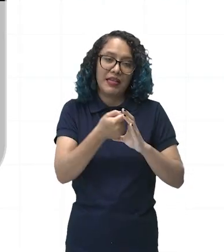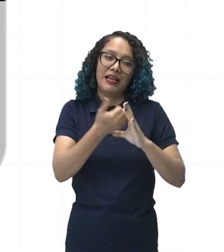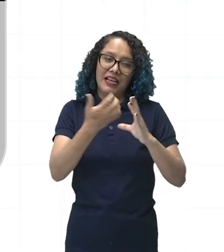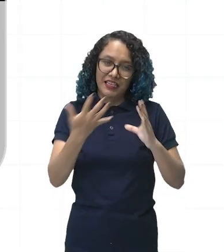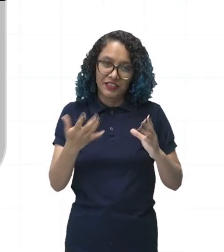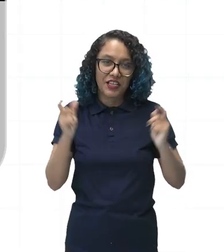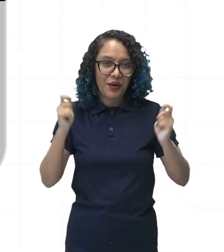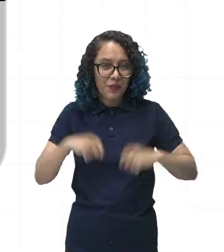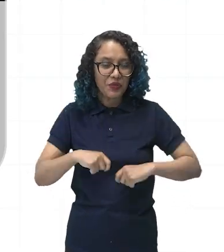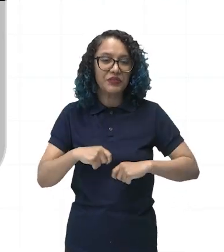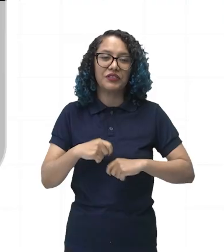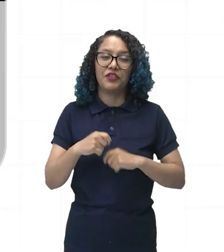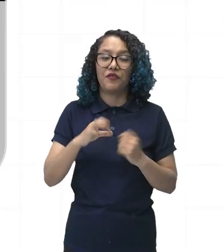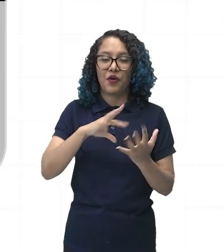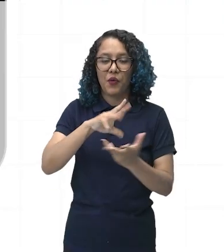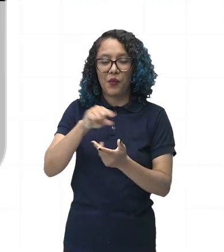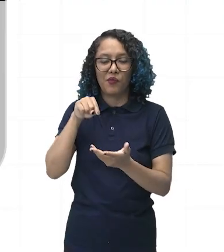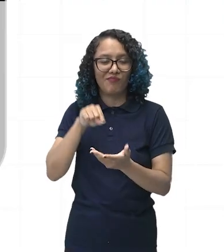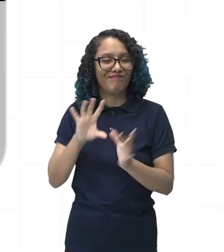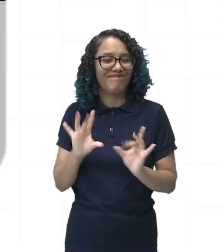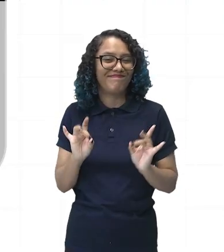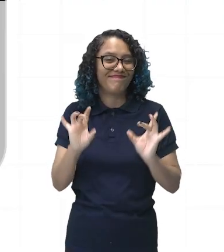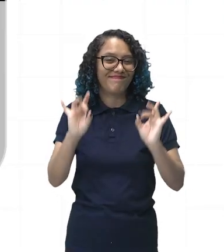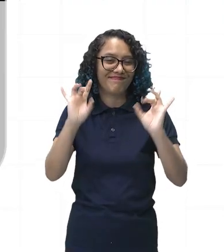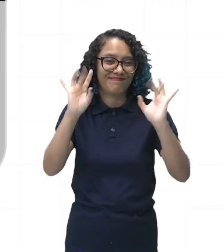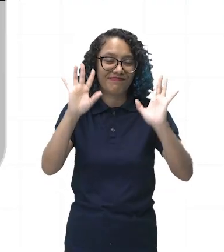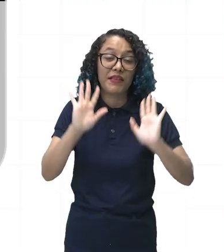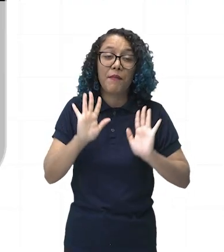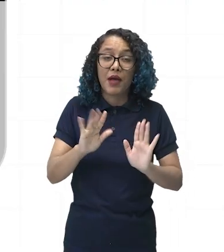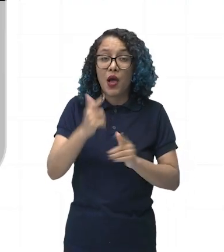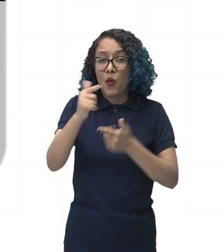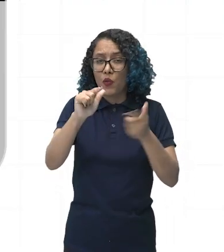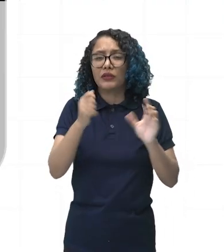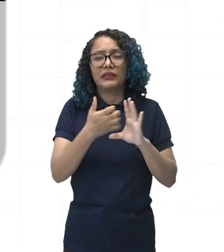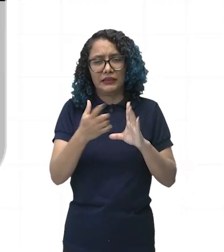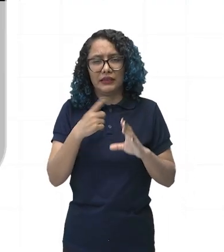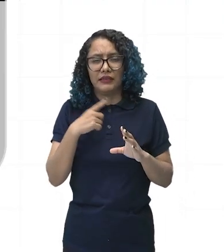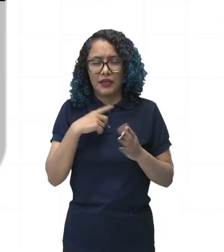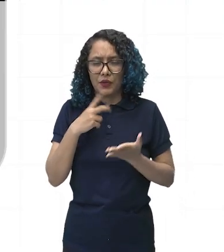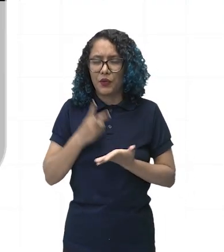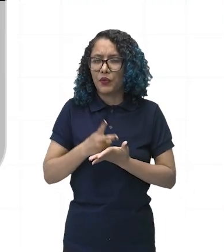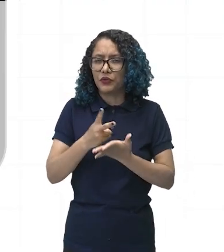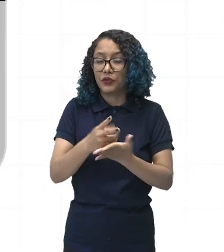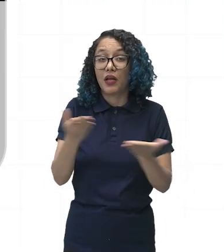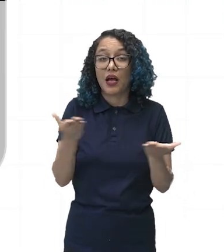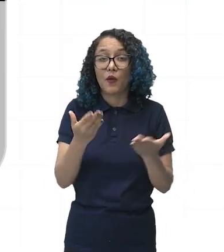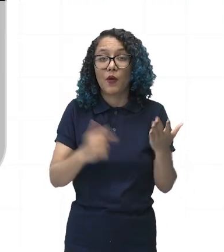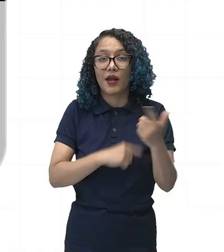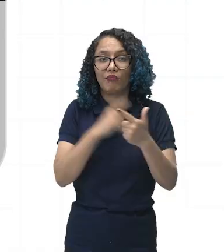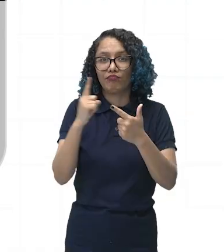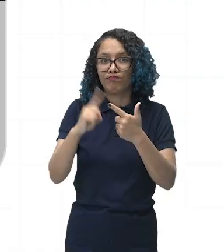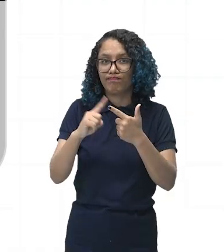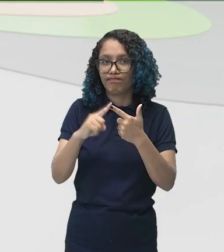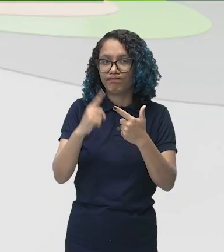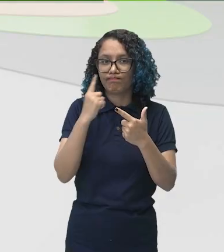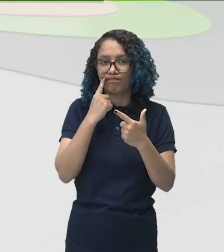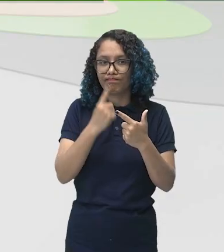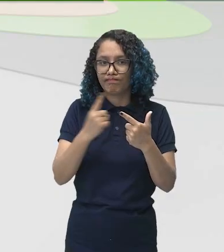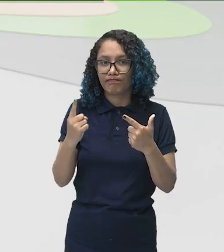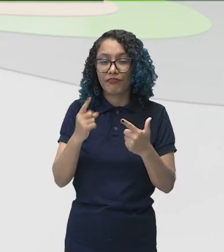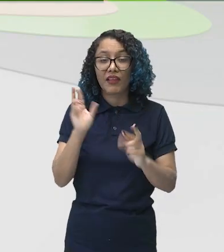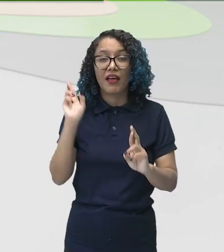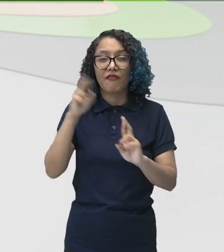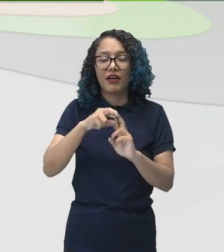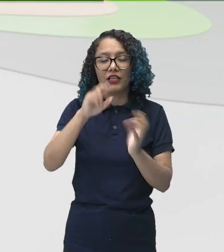que torna o nosso planeta tão especial. Mas existem outros. A segunda característica é com relação à